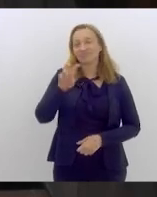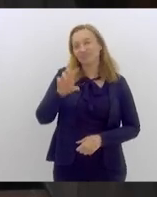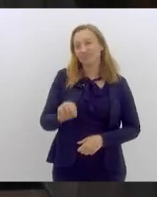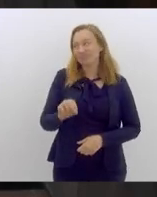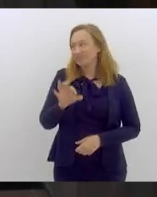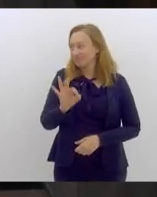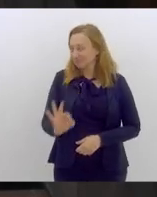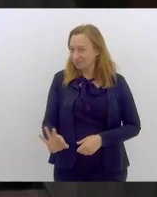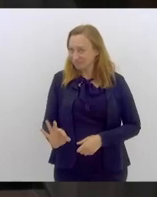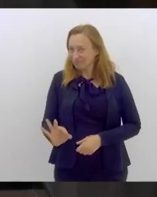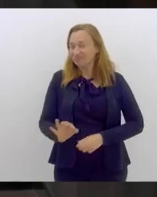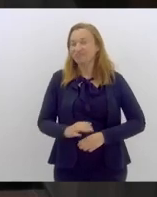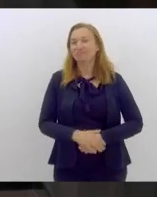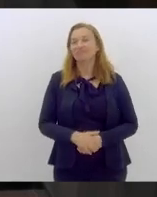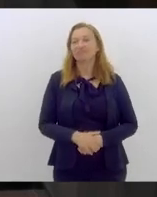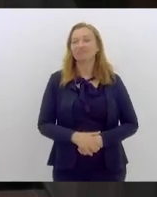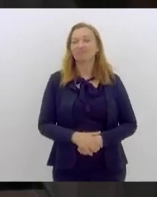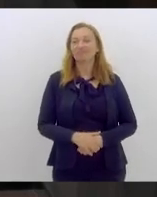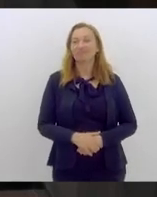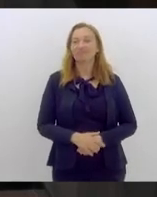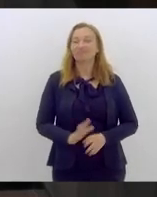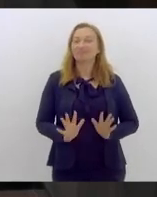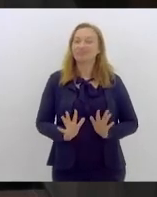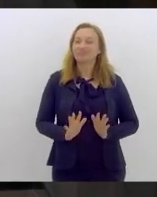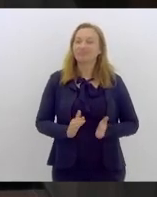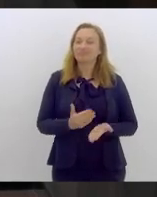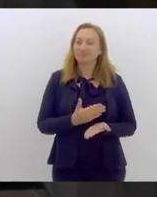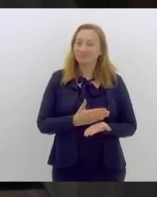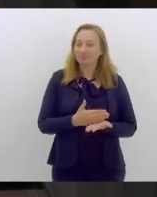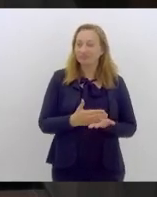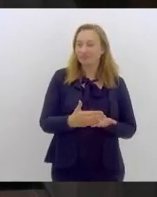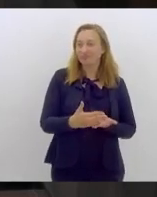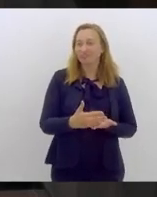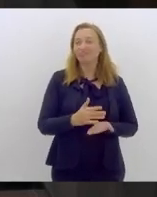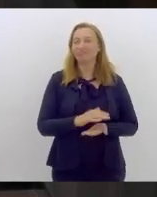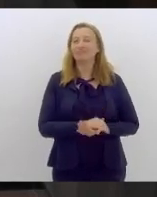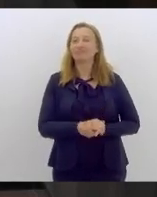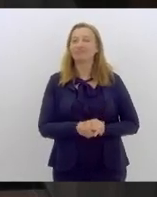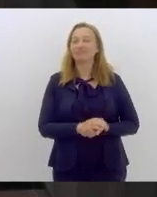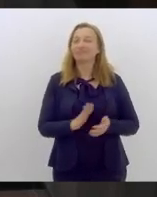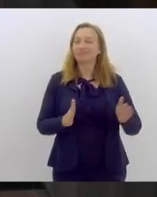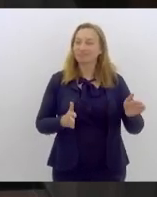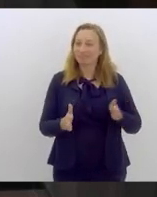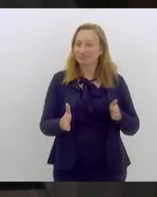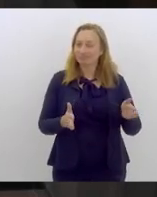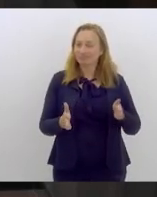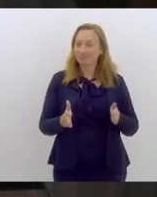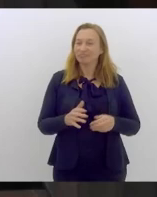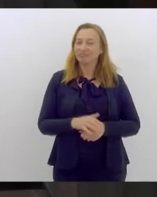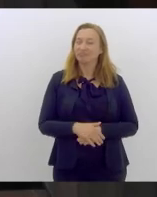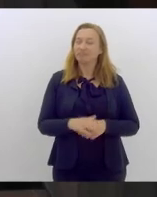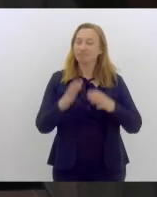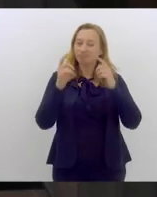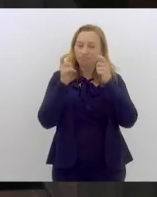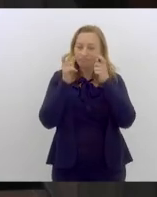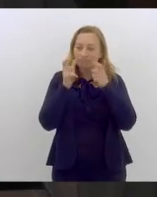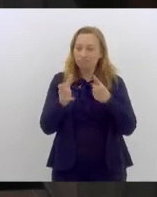50% do expediente inicial. E ouvi com